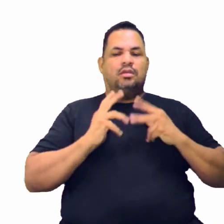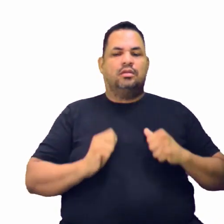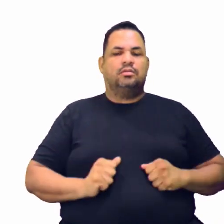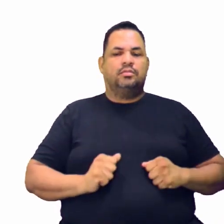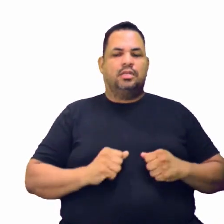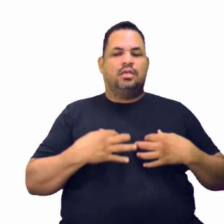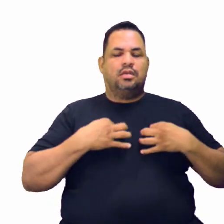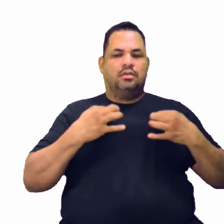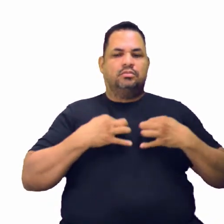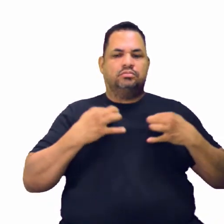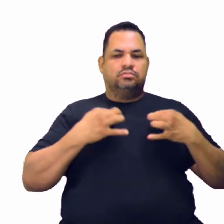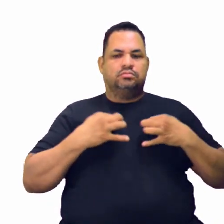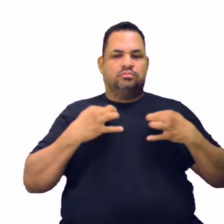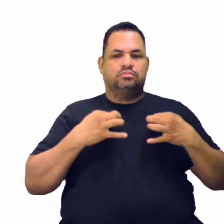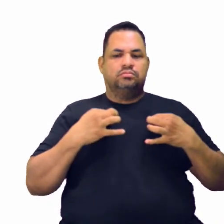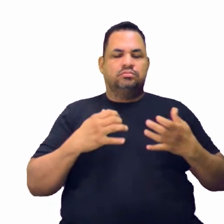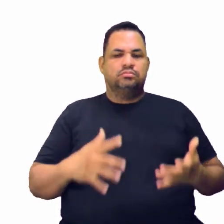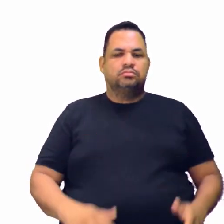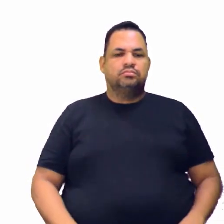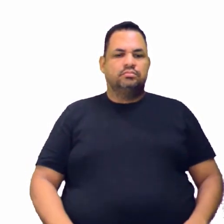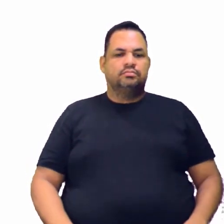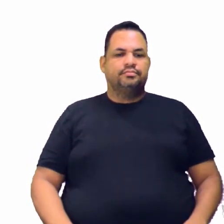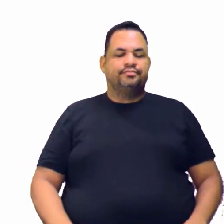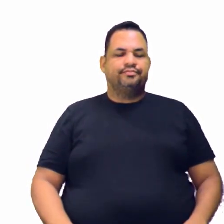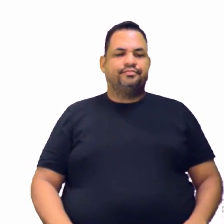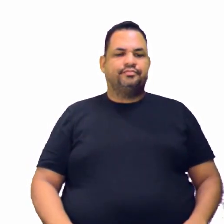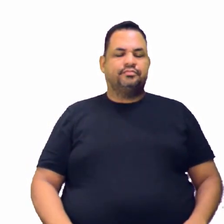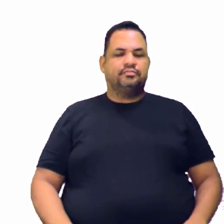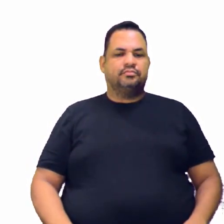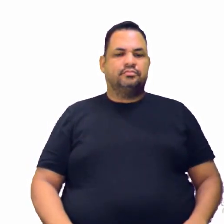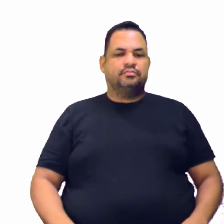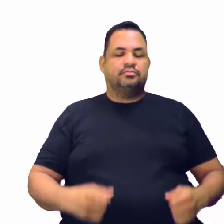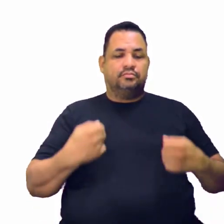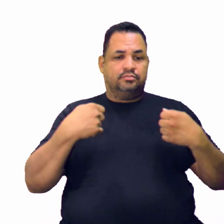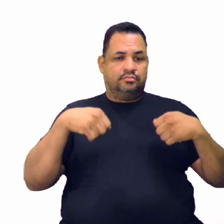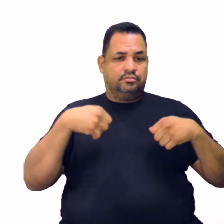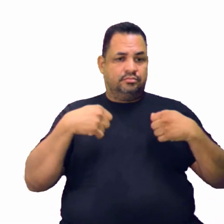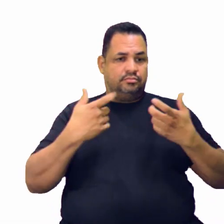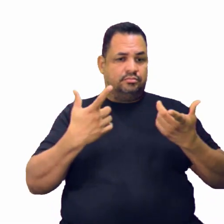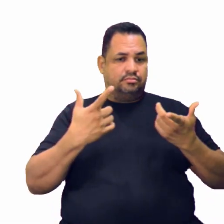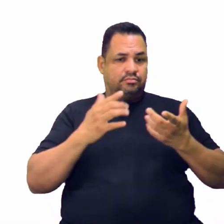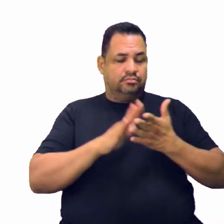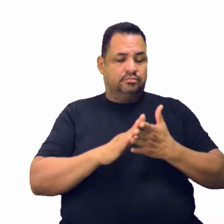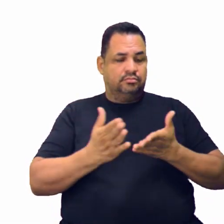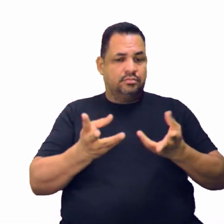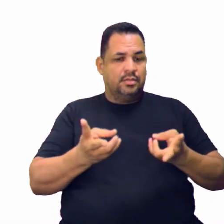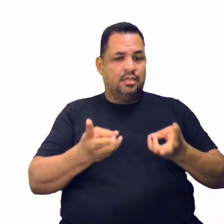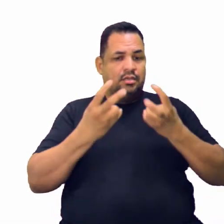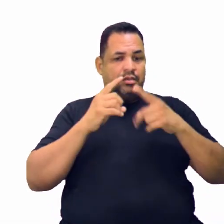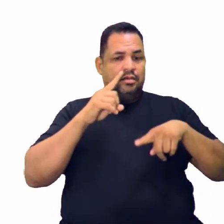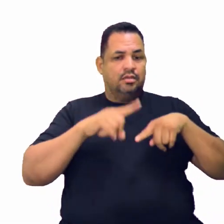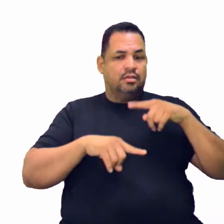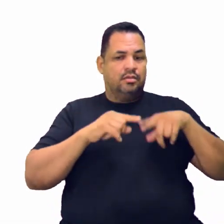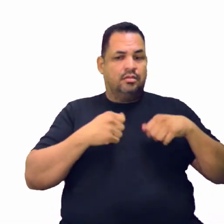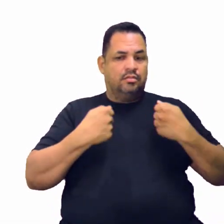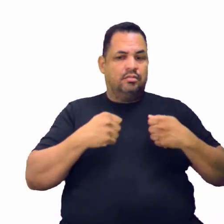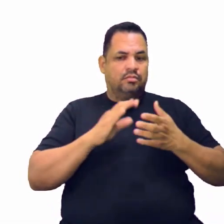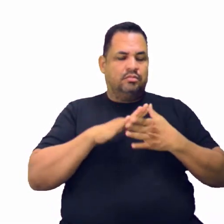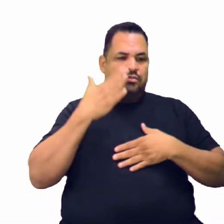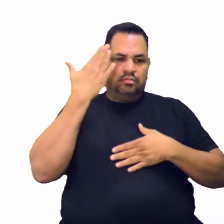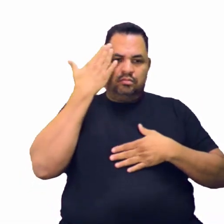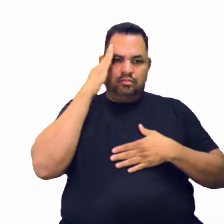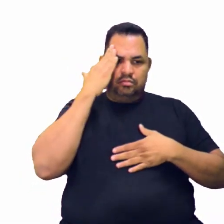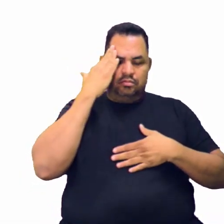a camisa, né? O que foi sujado. Então, aqui é necessário você conhecer o produto para poder